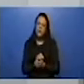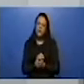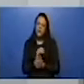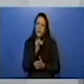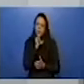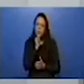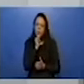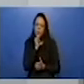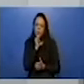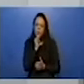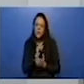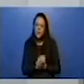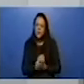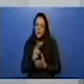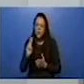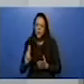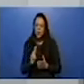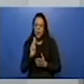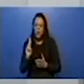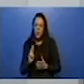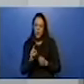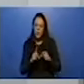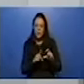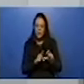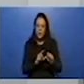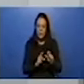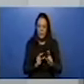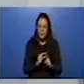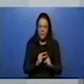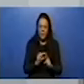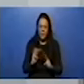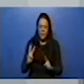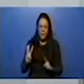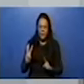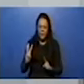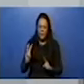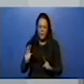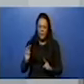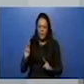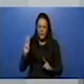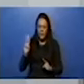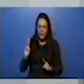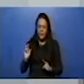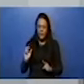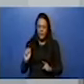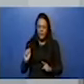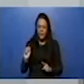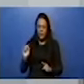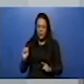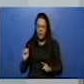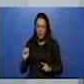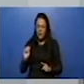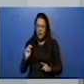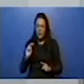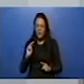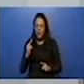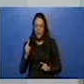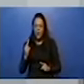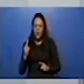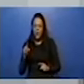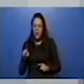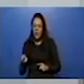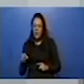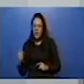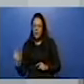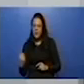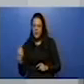só usar, ó, was, que significa estava, singular. You were, estavam, plural.